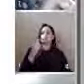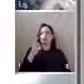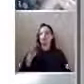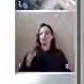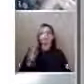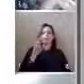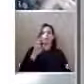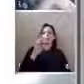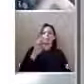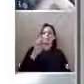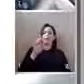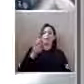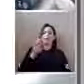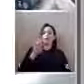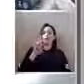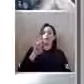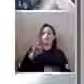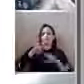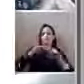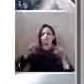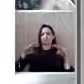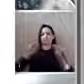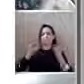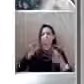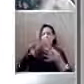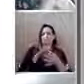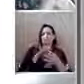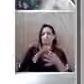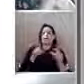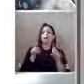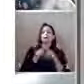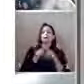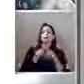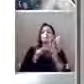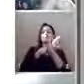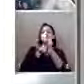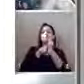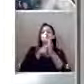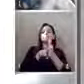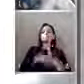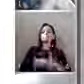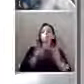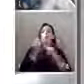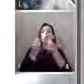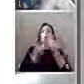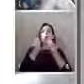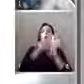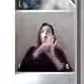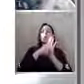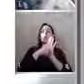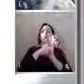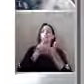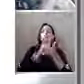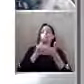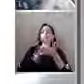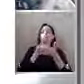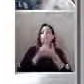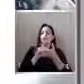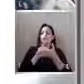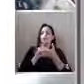e também nos produtos de pesquisa do projeto Dicionários